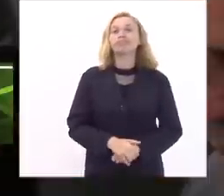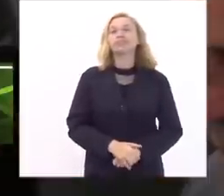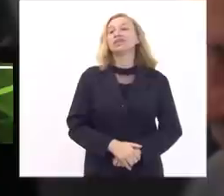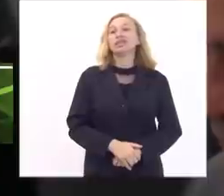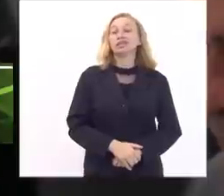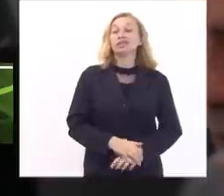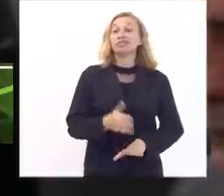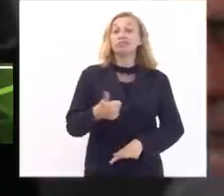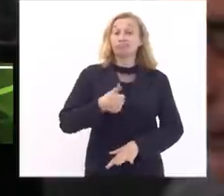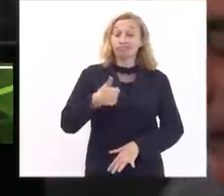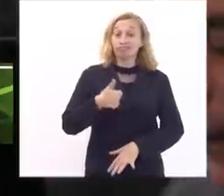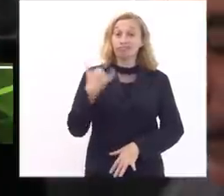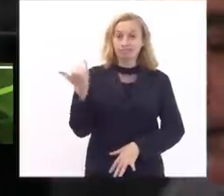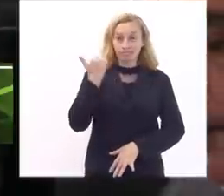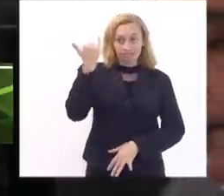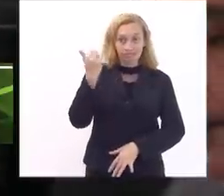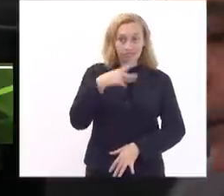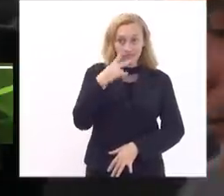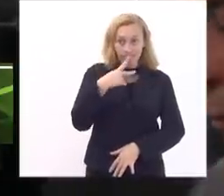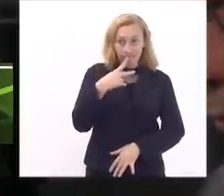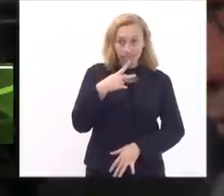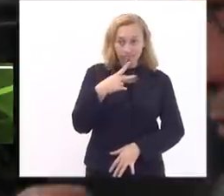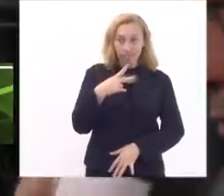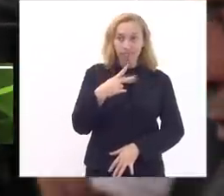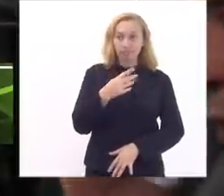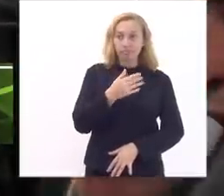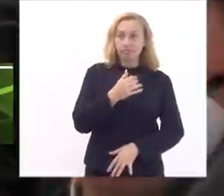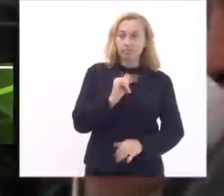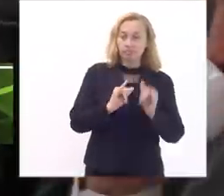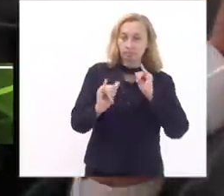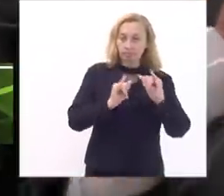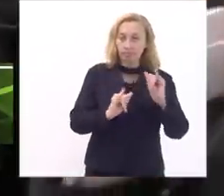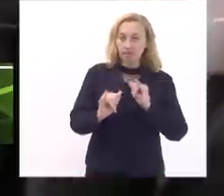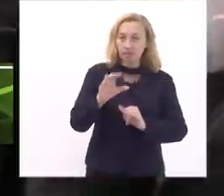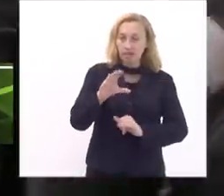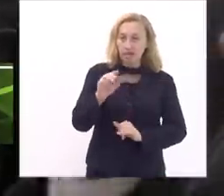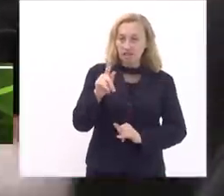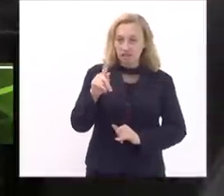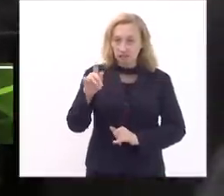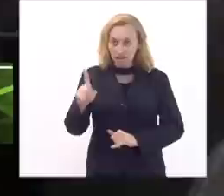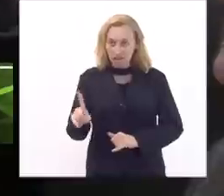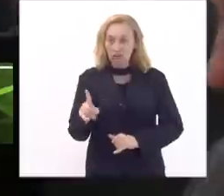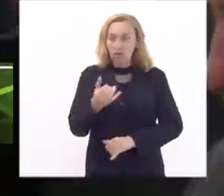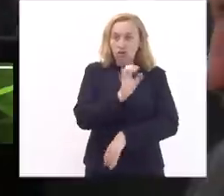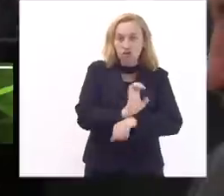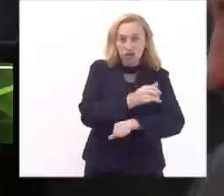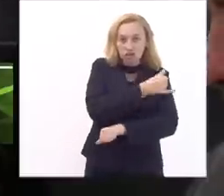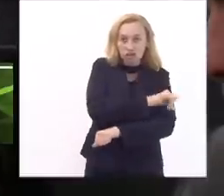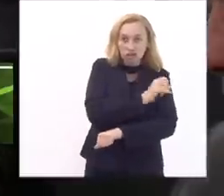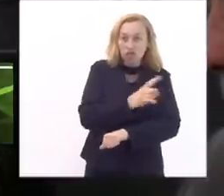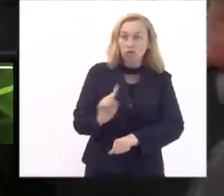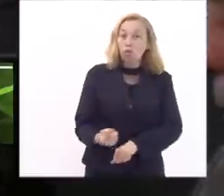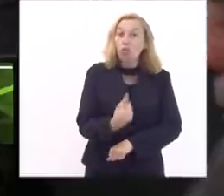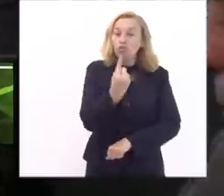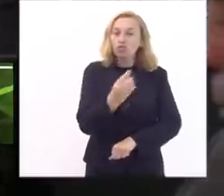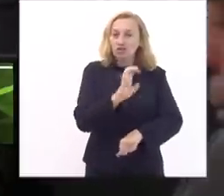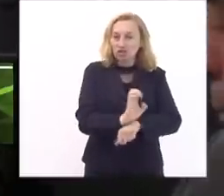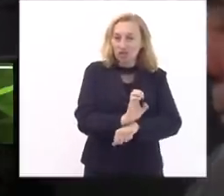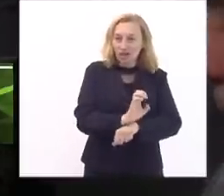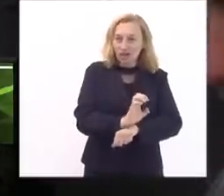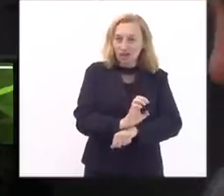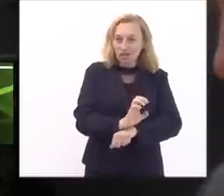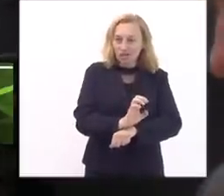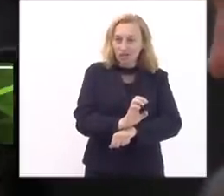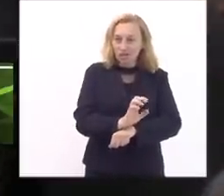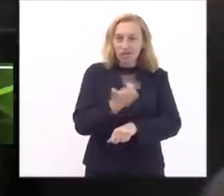Primeiro, é importante dizer que, pelos dados do CAGED, o estado do Rio de Janeiro foi o único estado que recuperou os